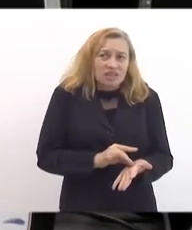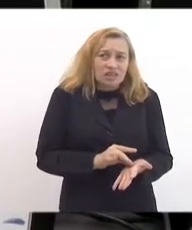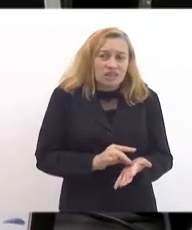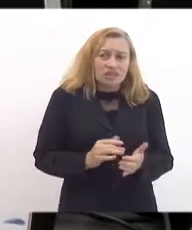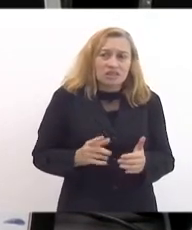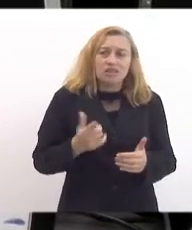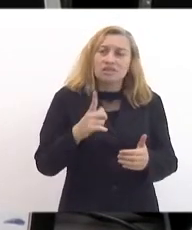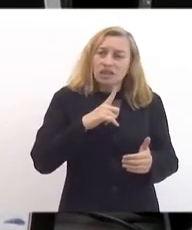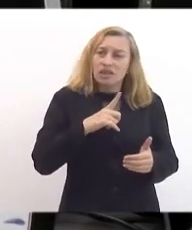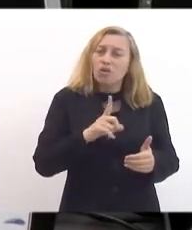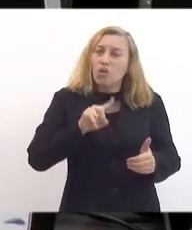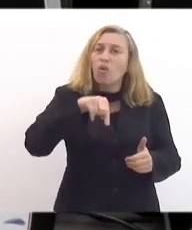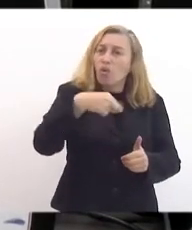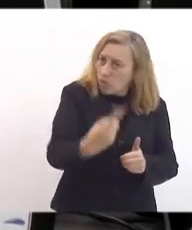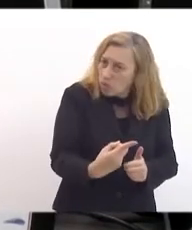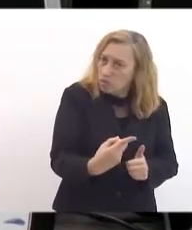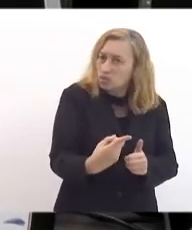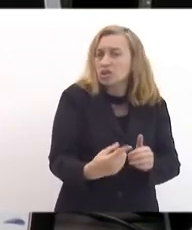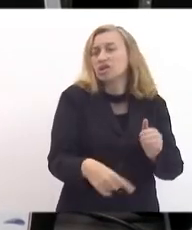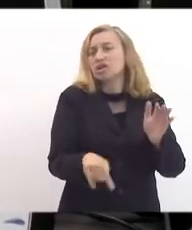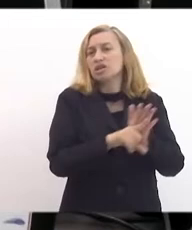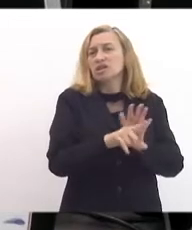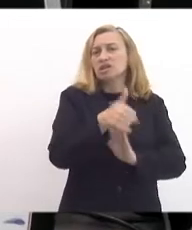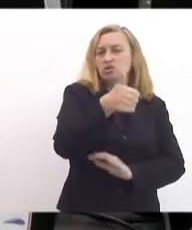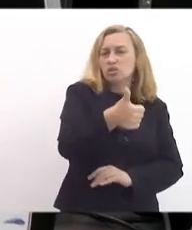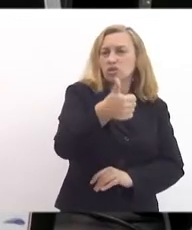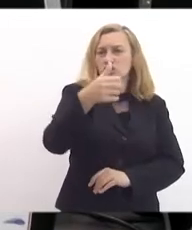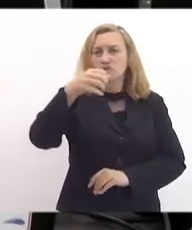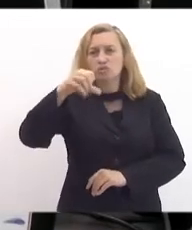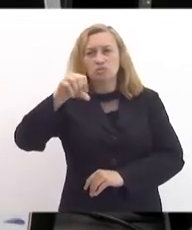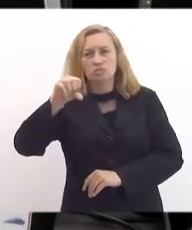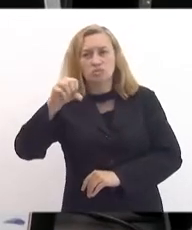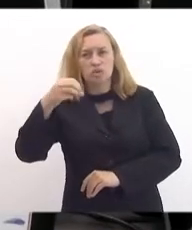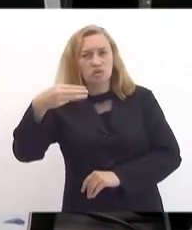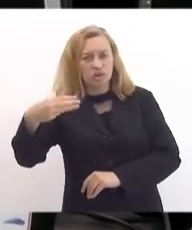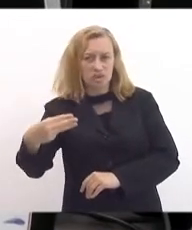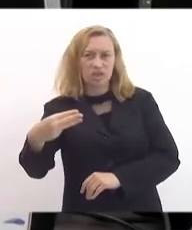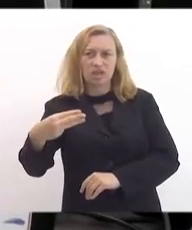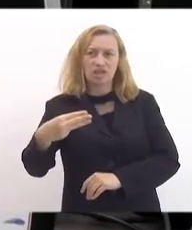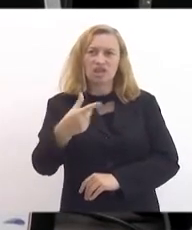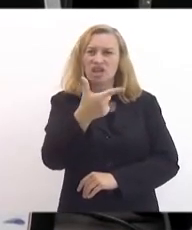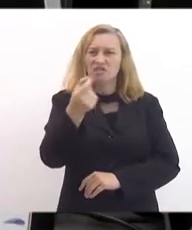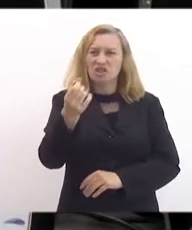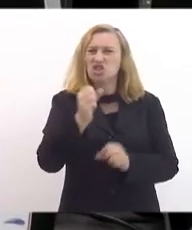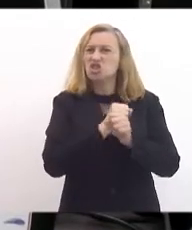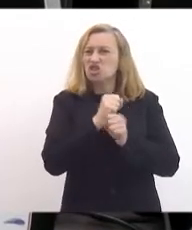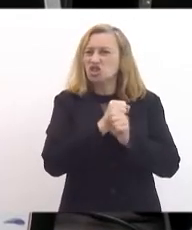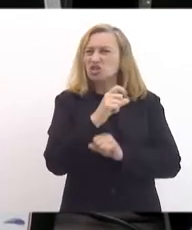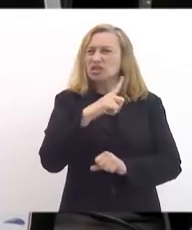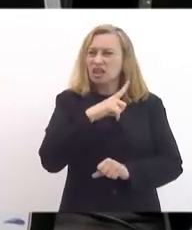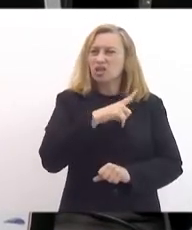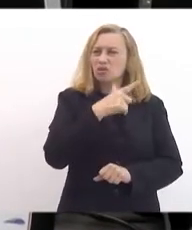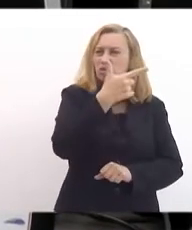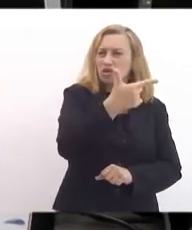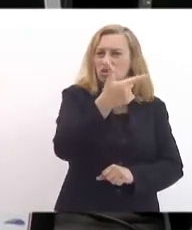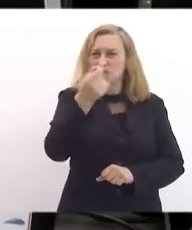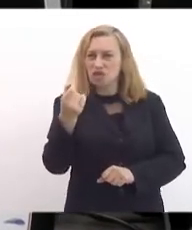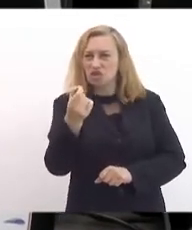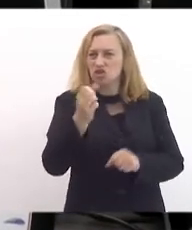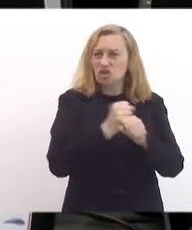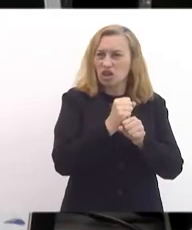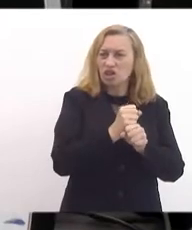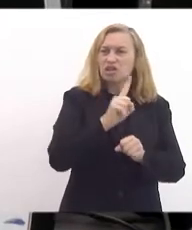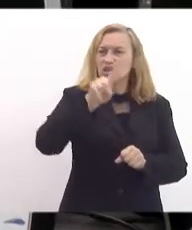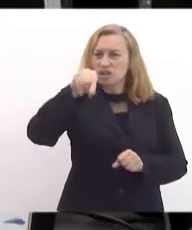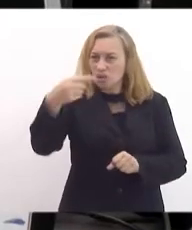anterior um benefício de 2003 20 anos né na verdade tem um de 20 anos tem um de